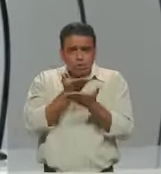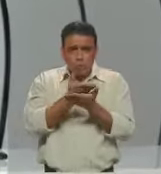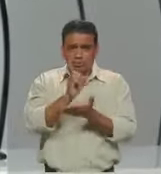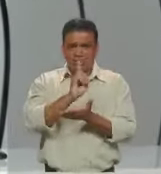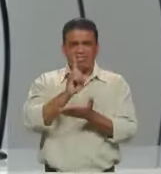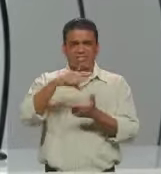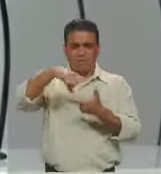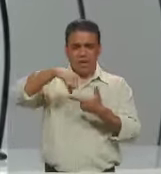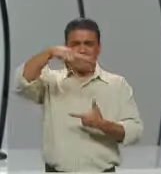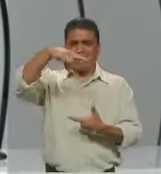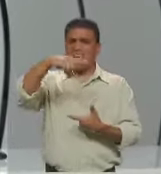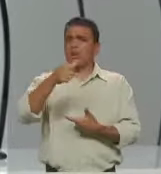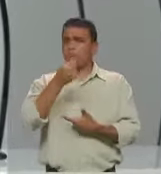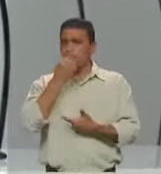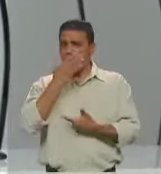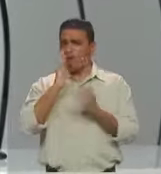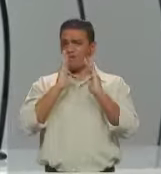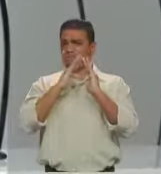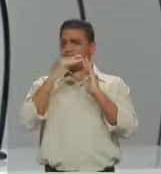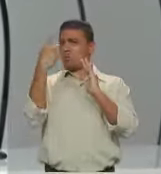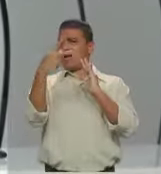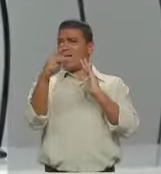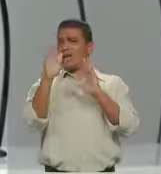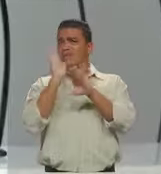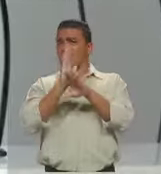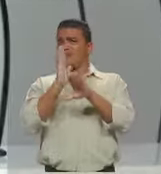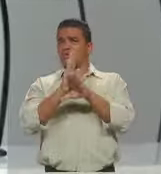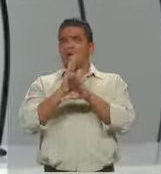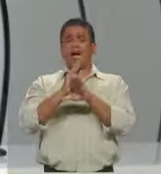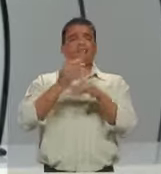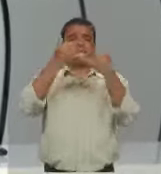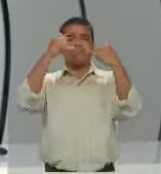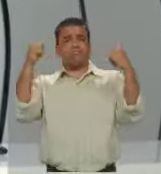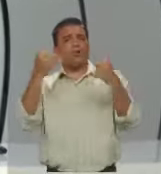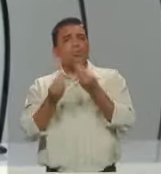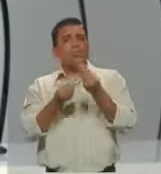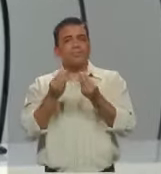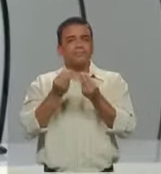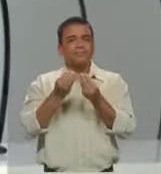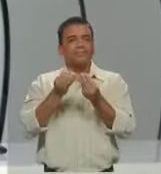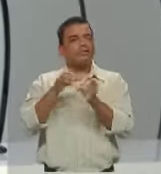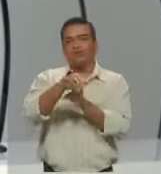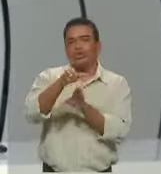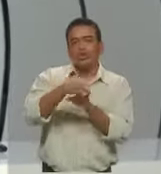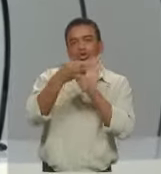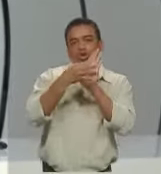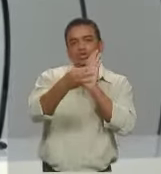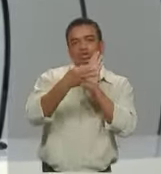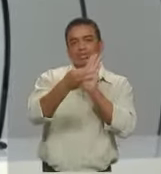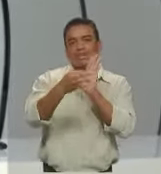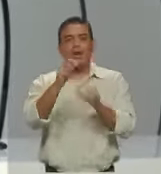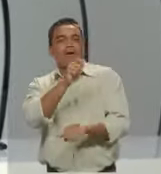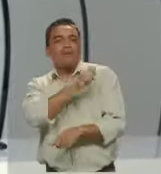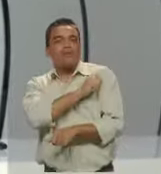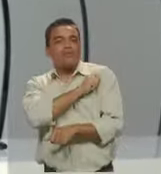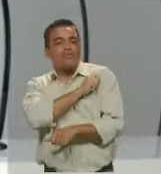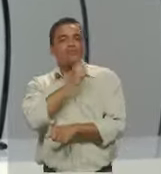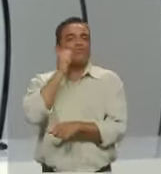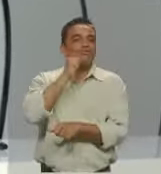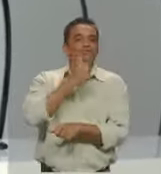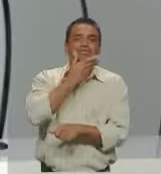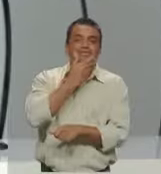é suficiente para você ter em casa para te ajudar em algumas coisas, tá? Então é uma sugestão que eu deixo para vocês, alunos e alunas. Se